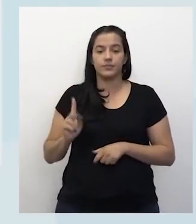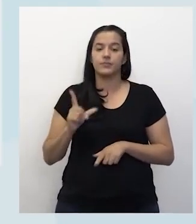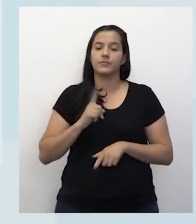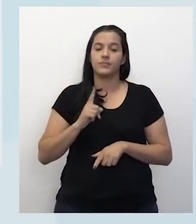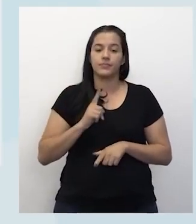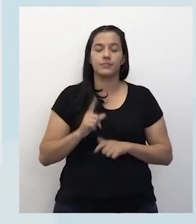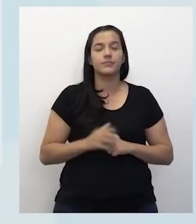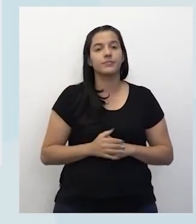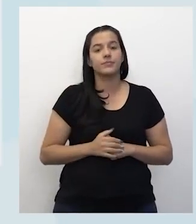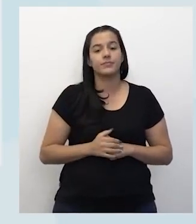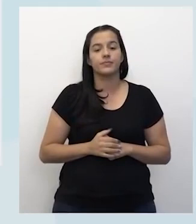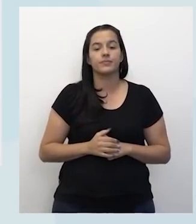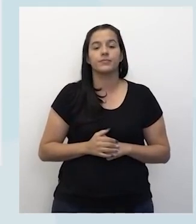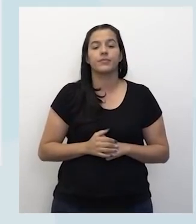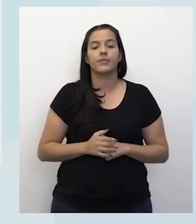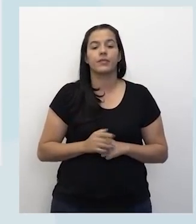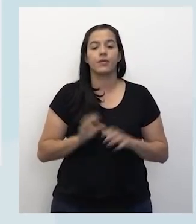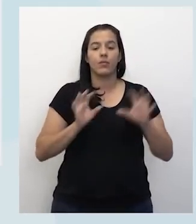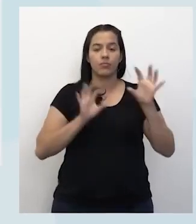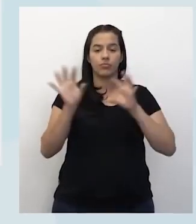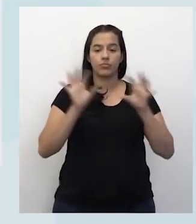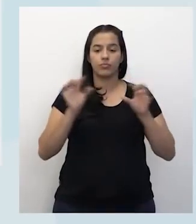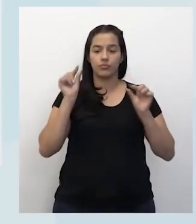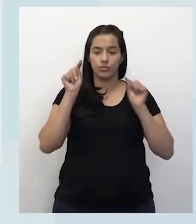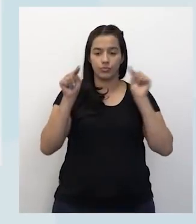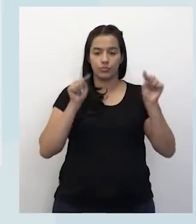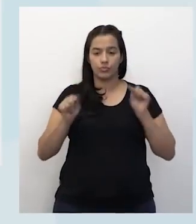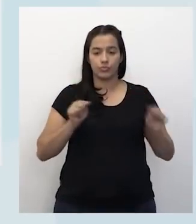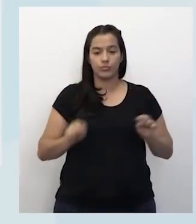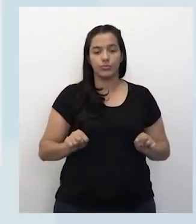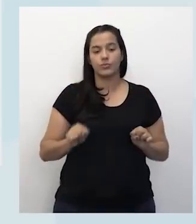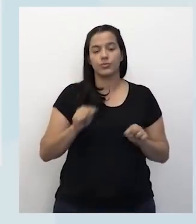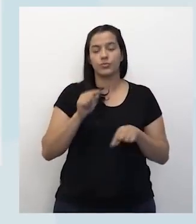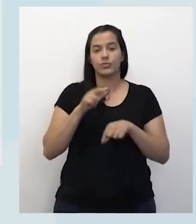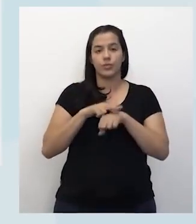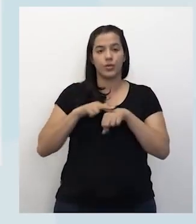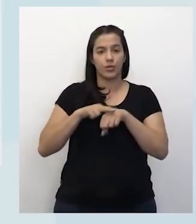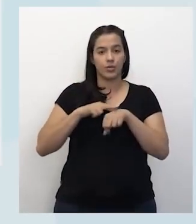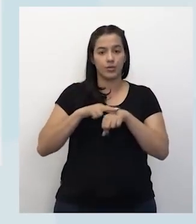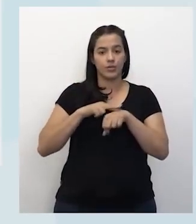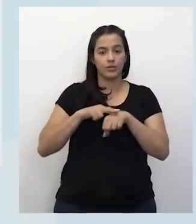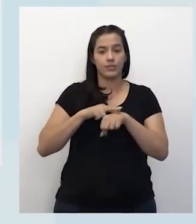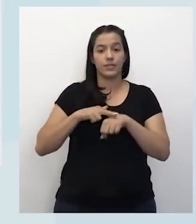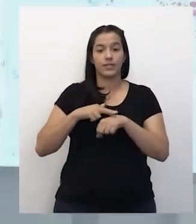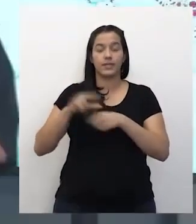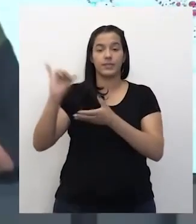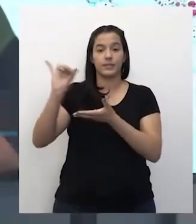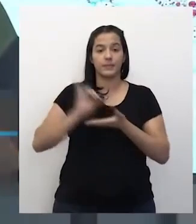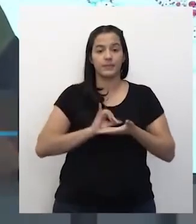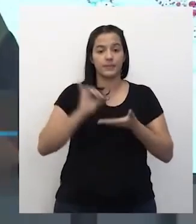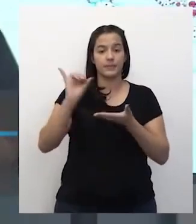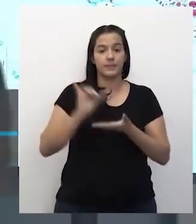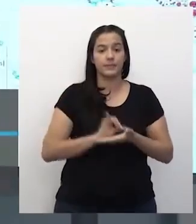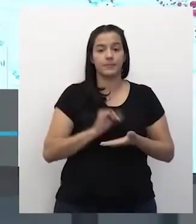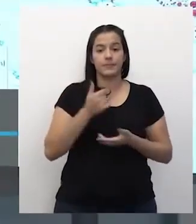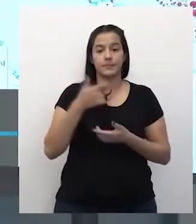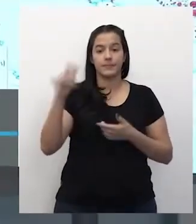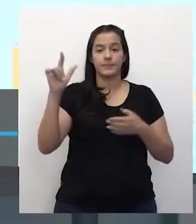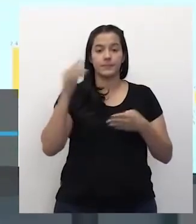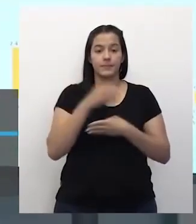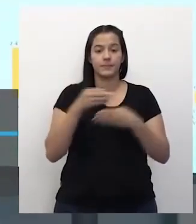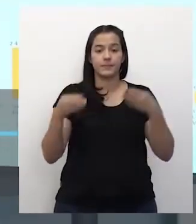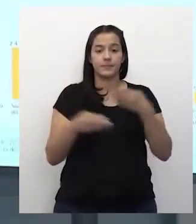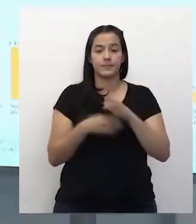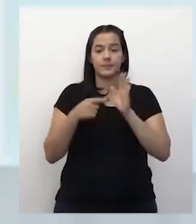a Venezuela. Então os pontos rosas são os pontos onde esses refugiados saíram aí, né. Vamos lá para a próxima, já